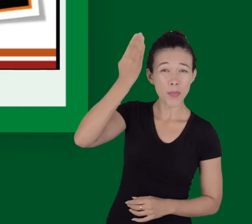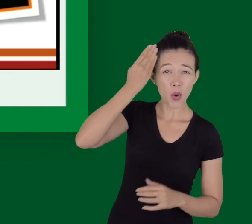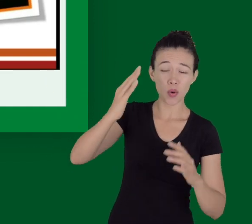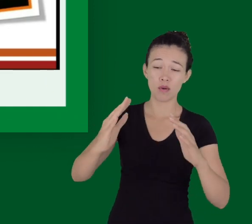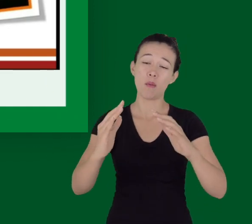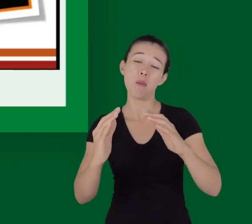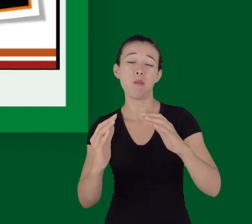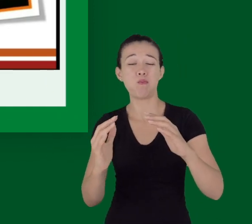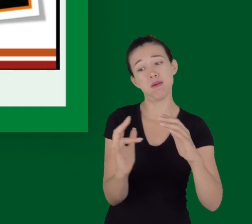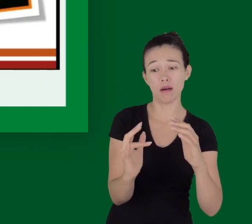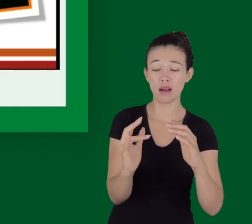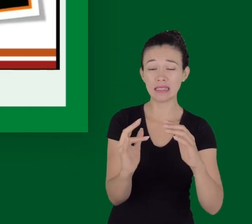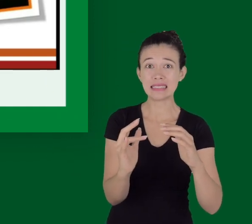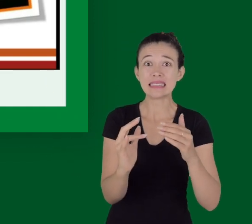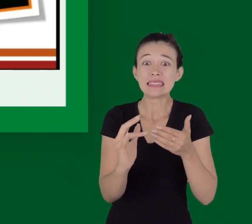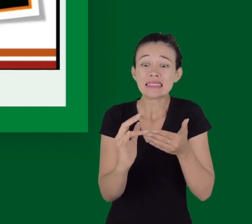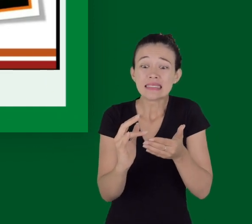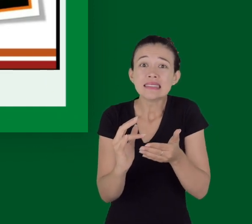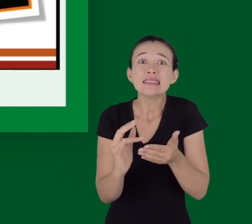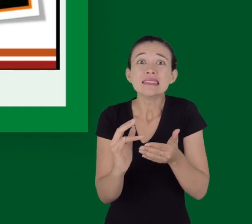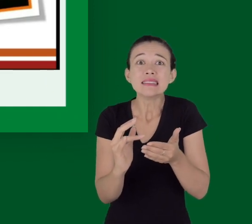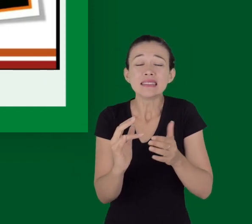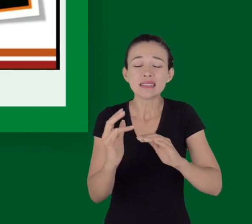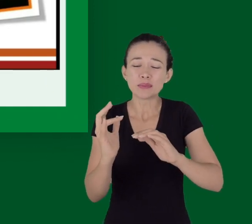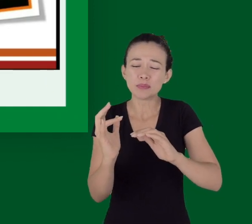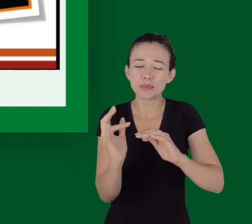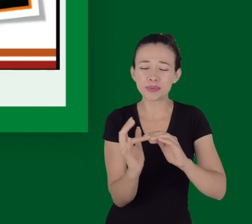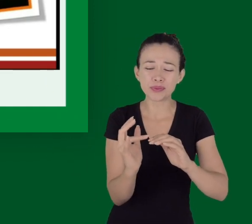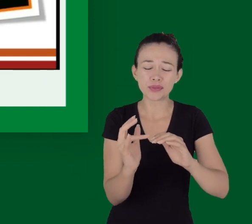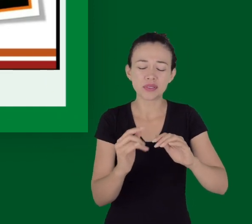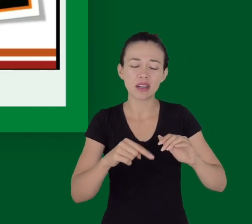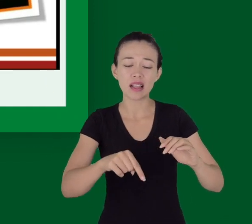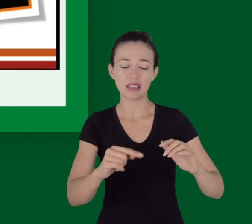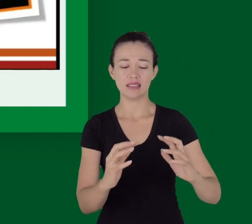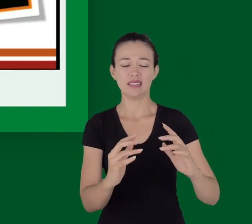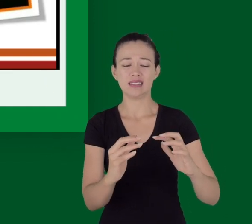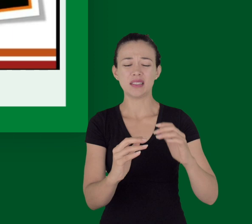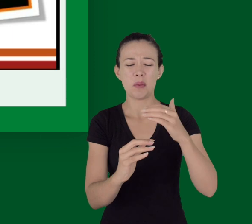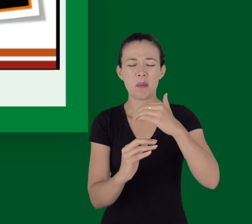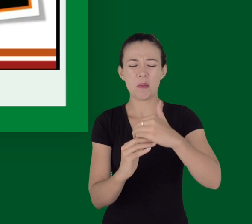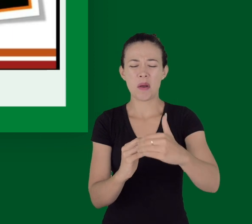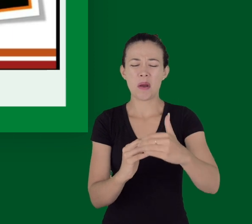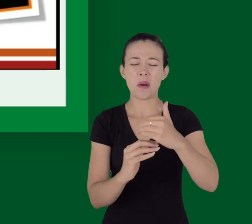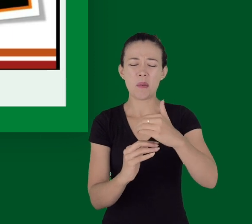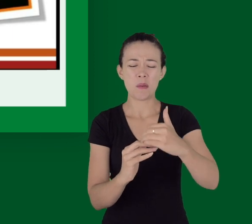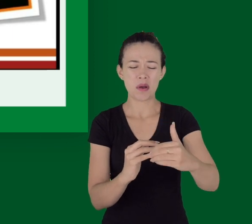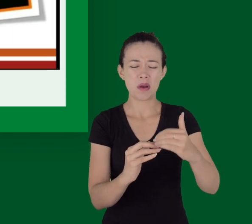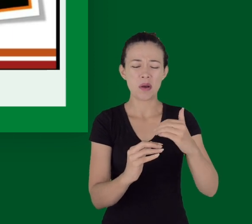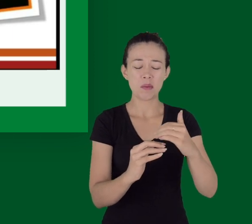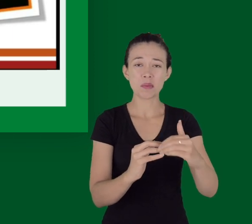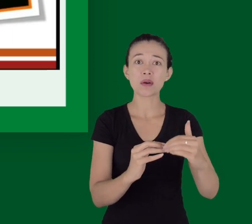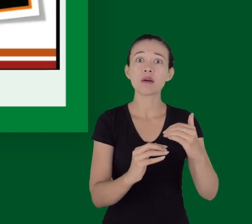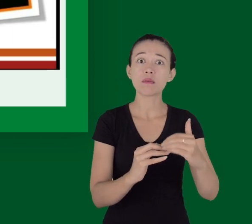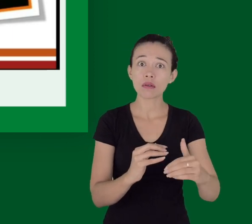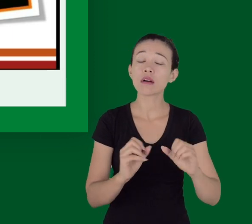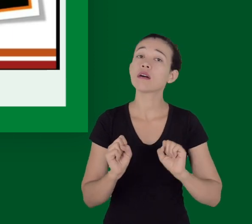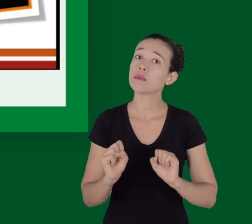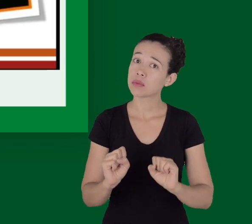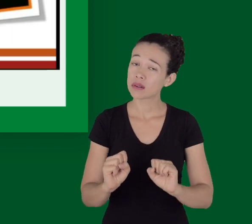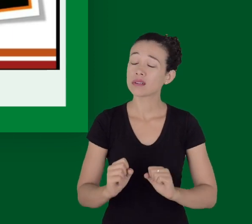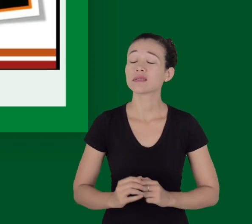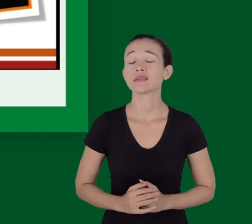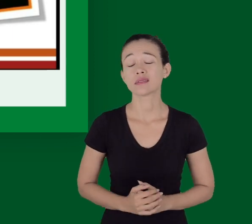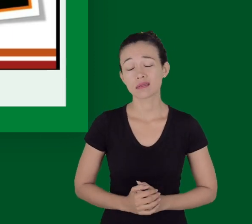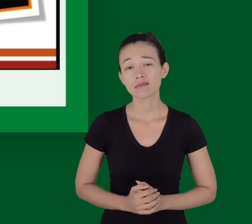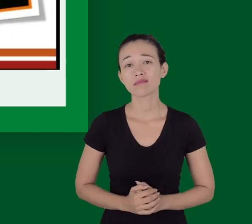no momento do trauma, isso se torna, né, essas vilosidades ósseas se tornam verdadeiras lâminas cortando, né,